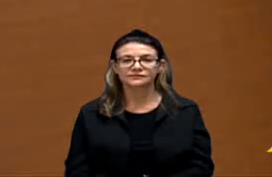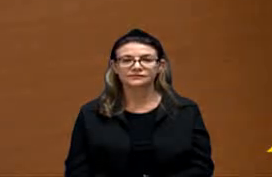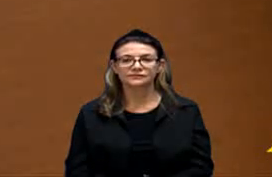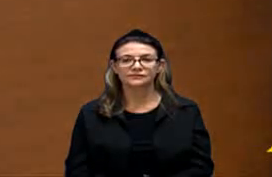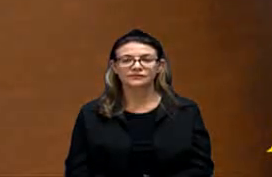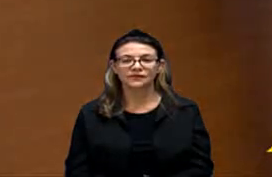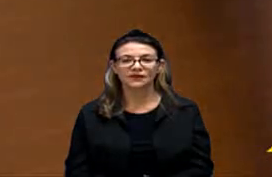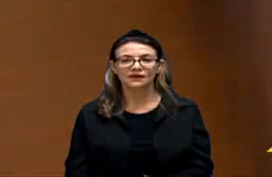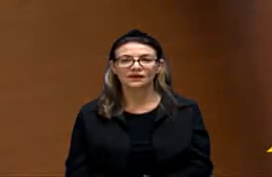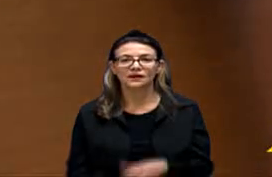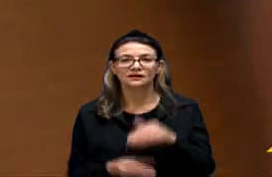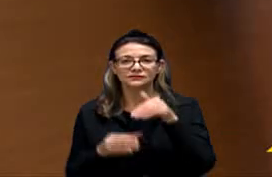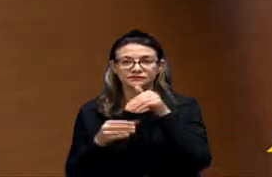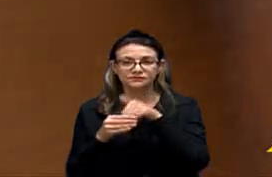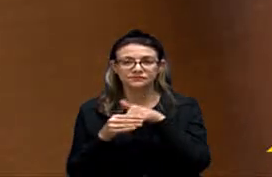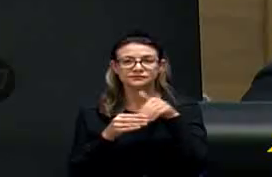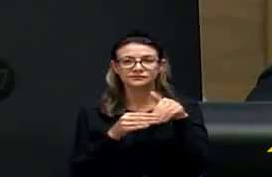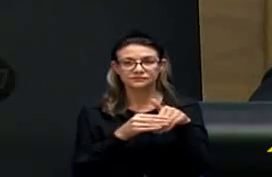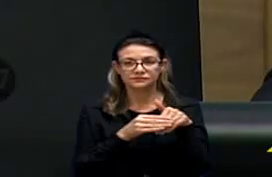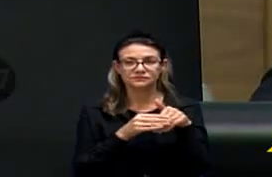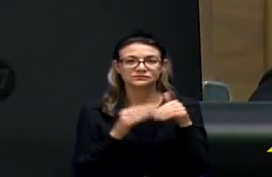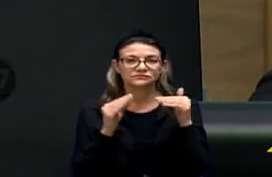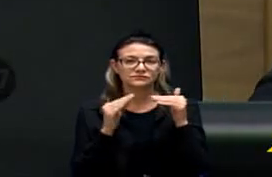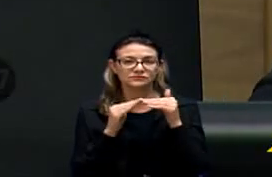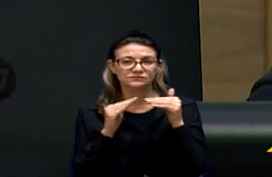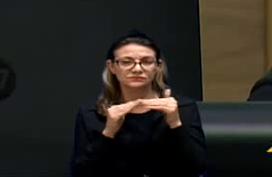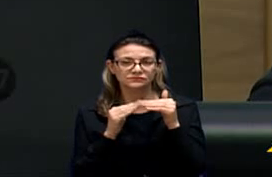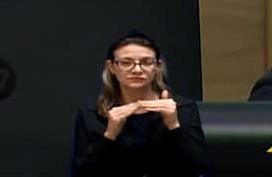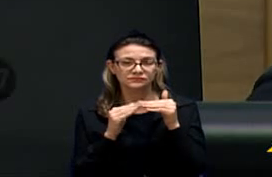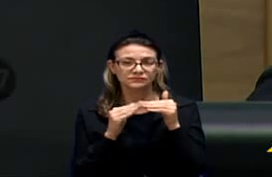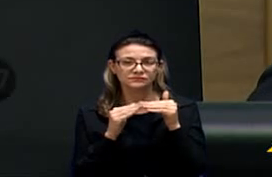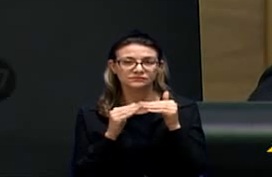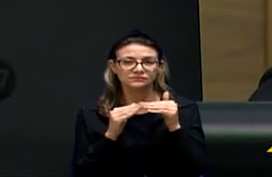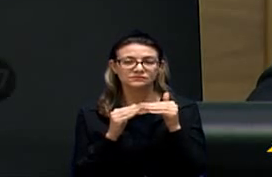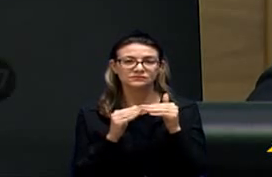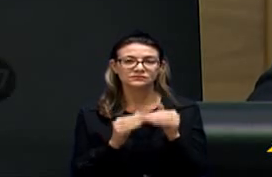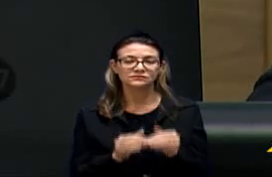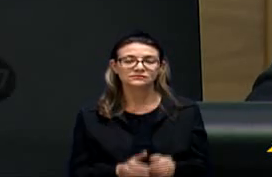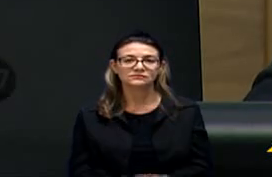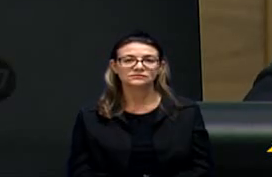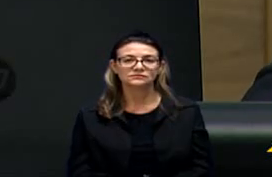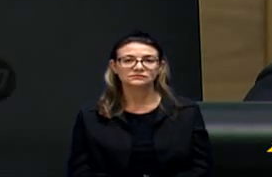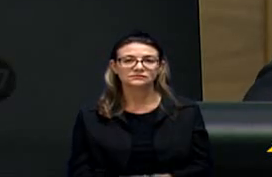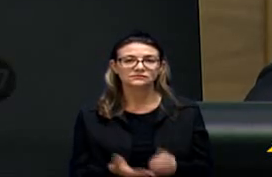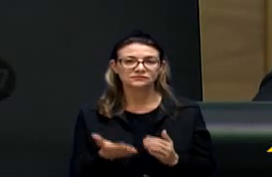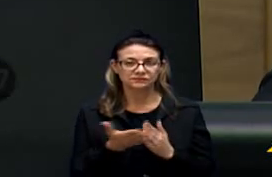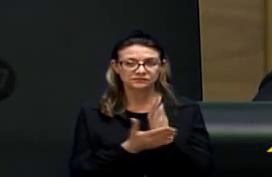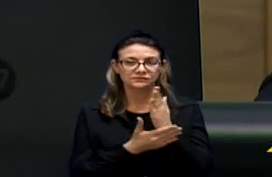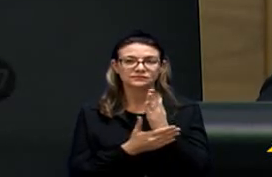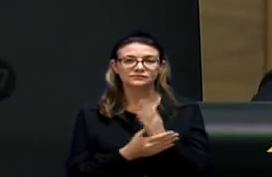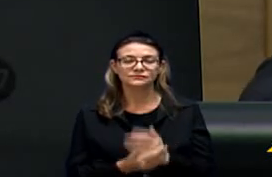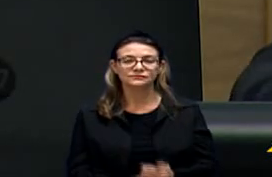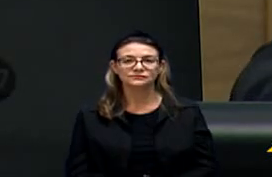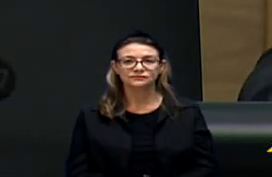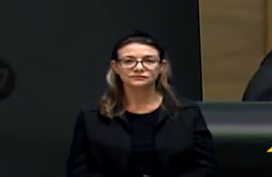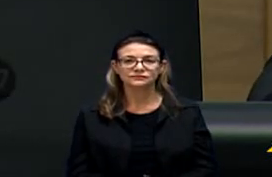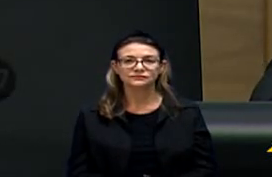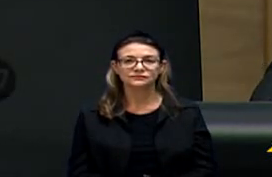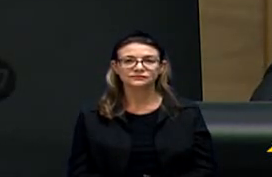eu coloco em votação os vereadores concorda permane Como estão aprovada